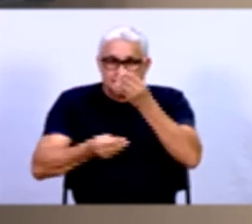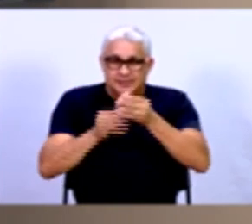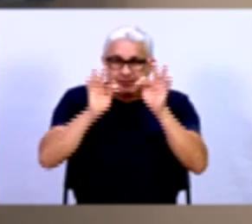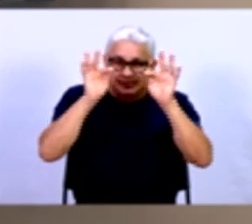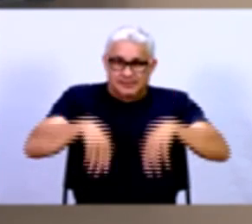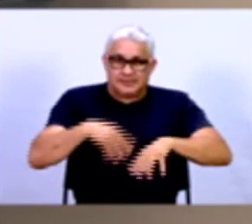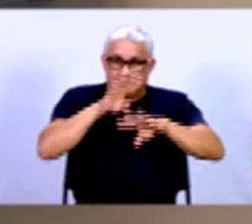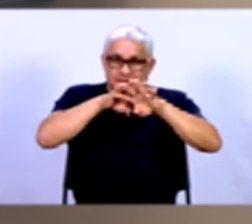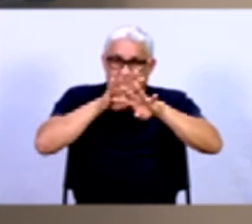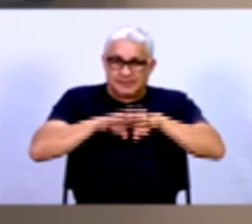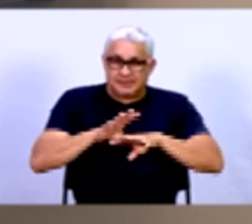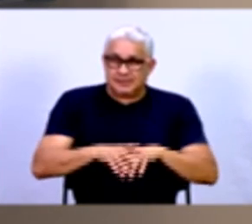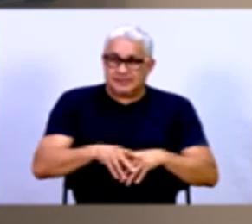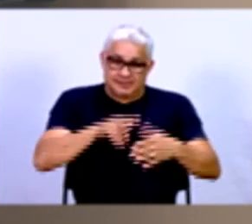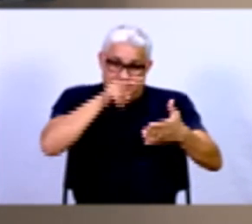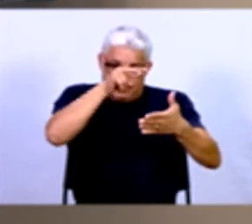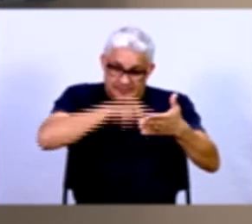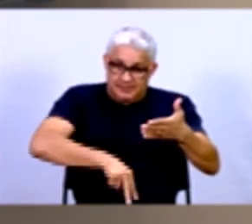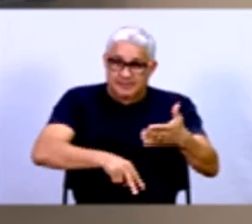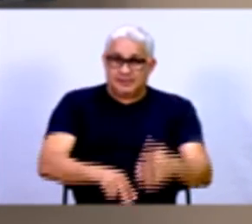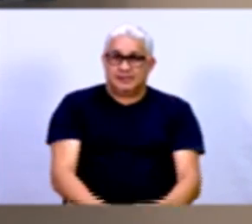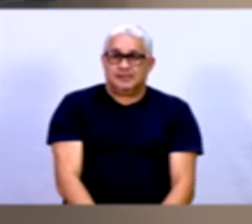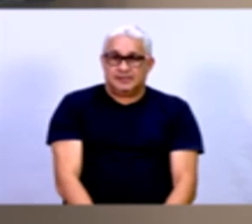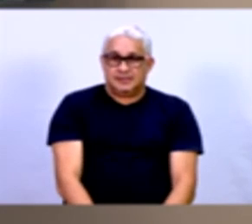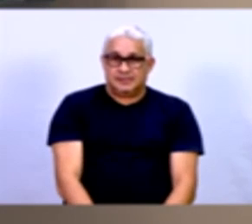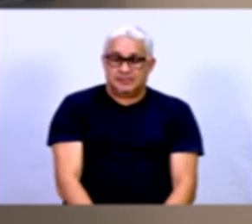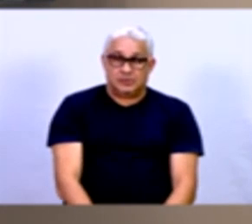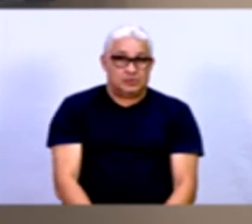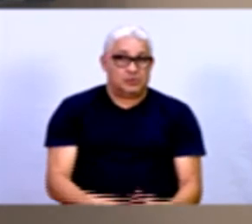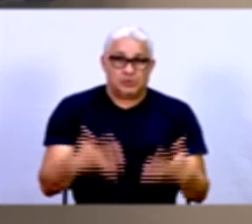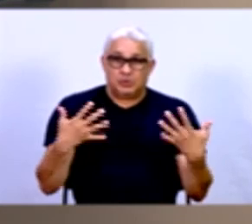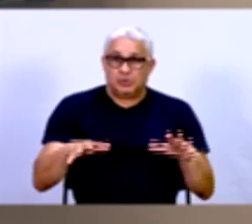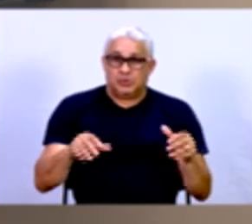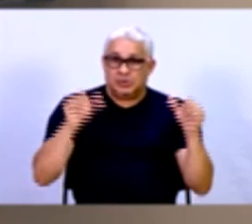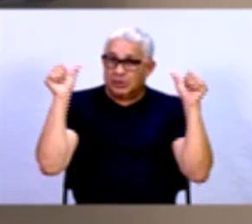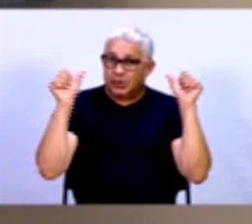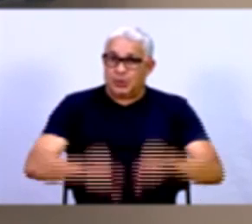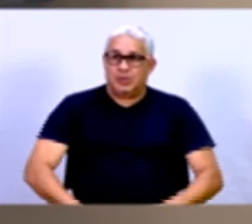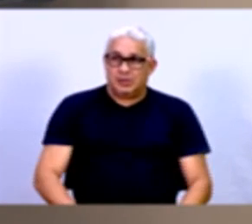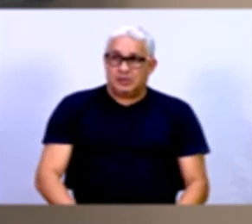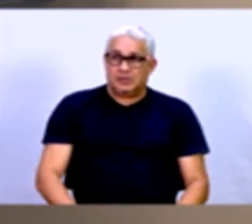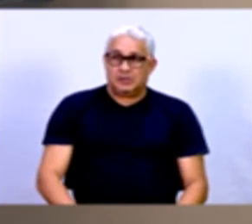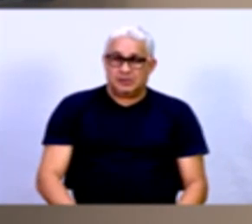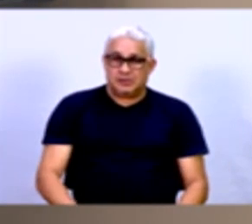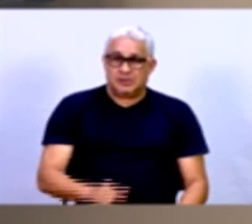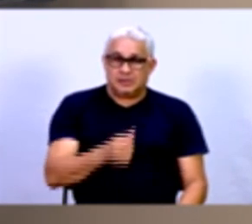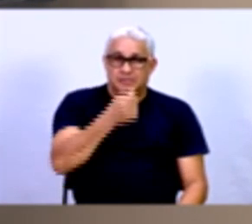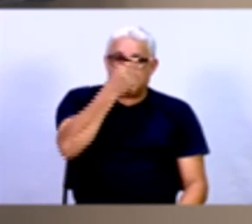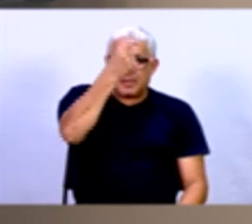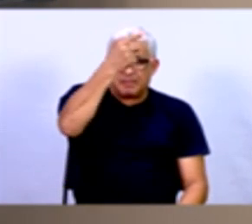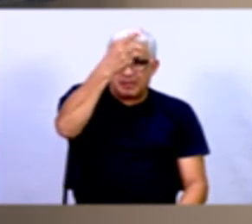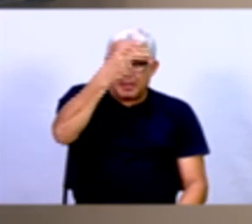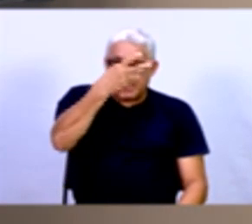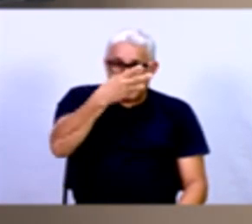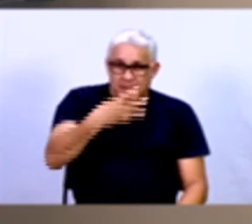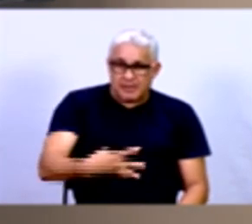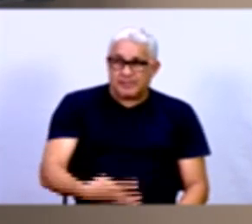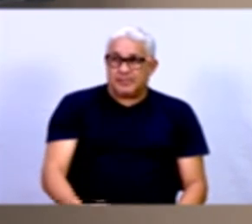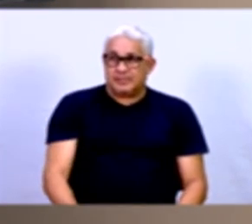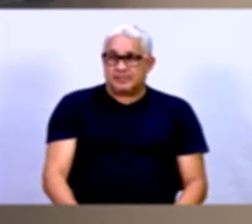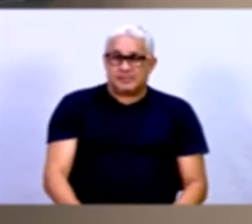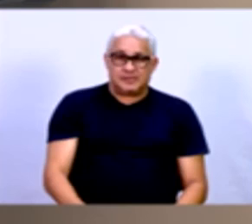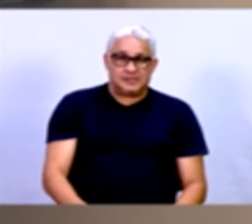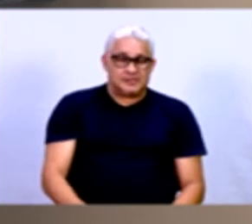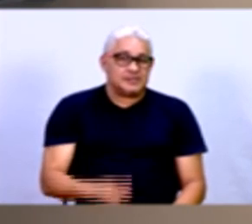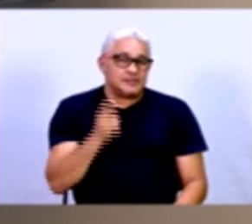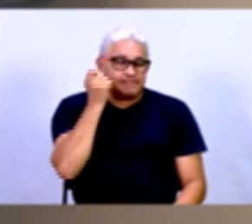dessa tabela. Olhando, ela é horripilante, mas se vocês olharem tópico por tópico aqui, vocês aqui não é nada